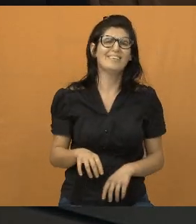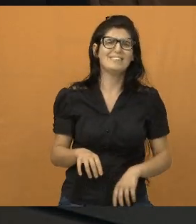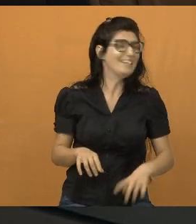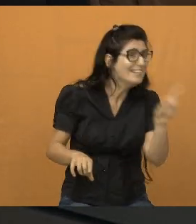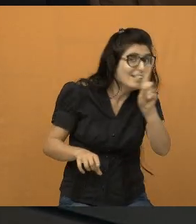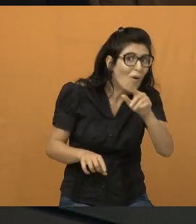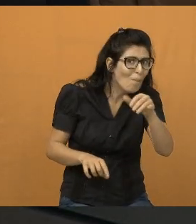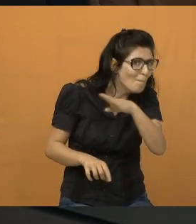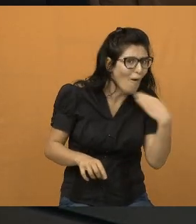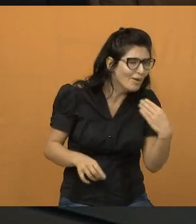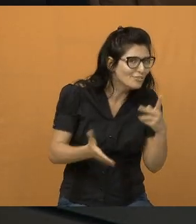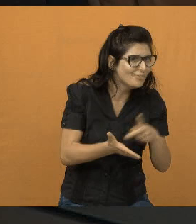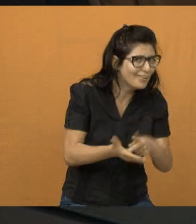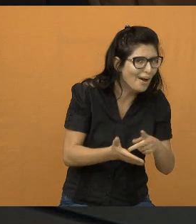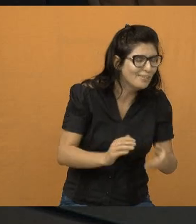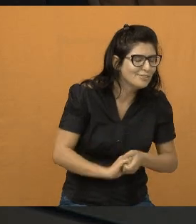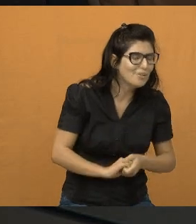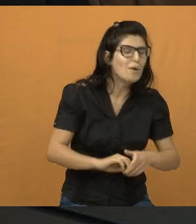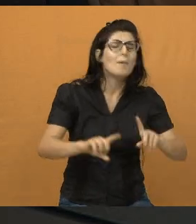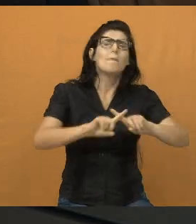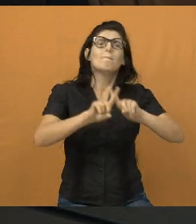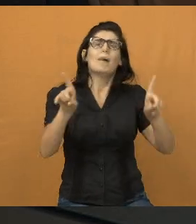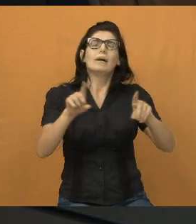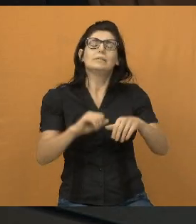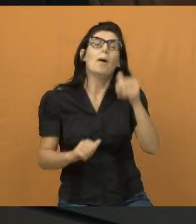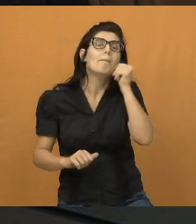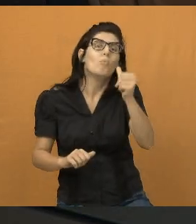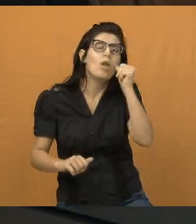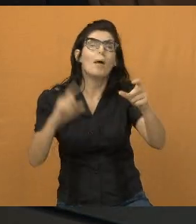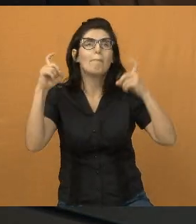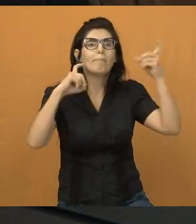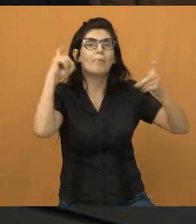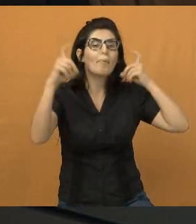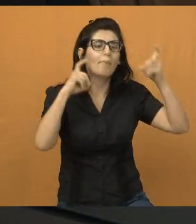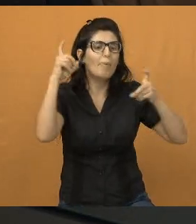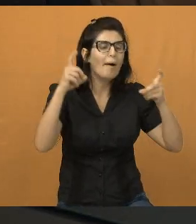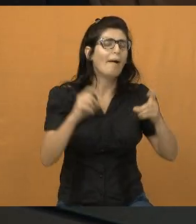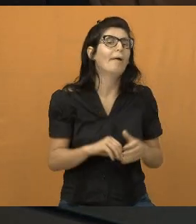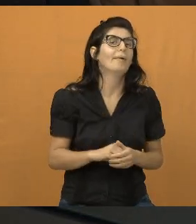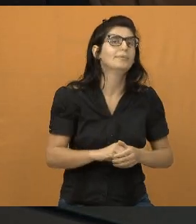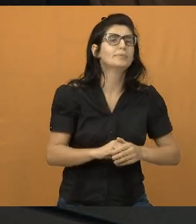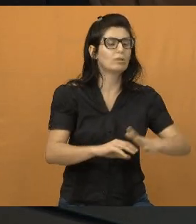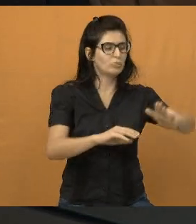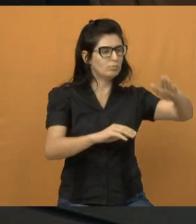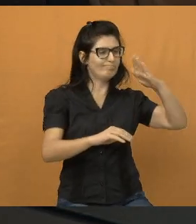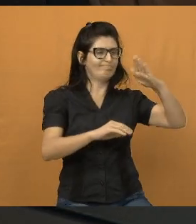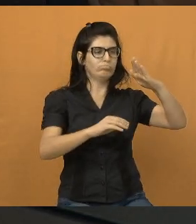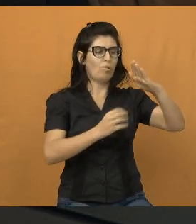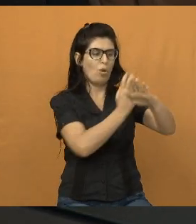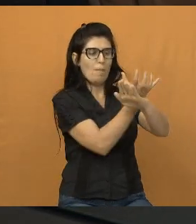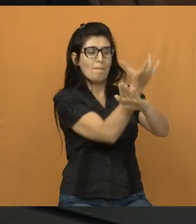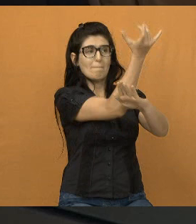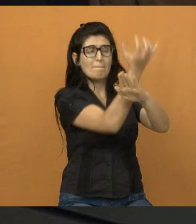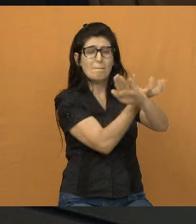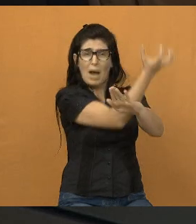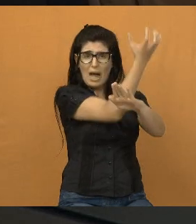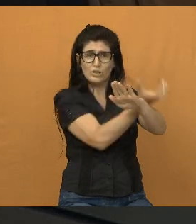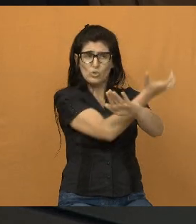da escola, é um terreno baldio. Se você, da vigilância sanitária passada, você vai olhar o tamanho do mato para dizer, não, o vereador está